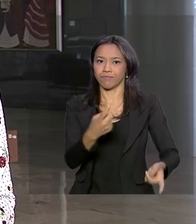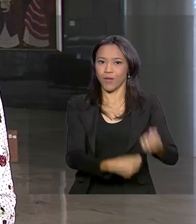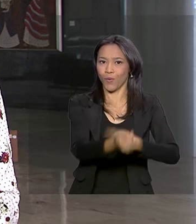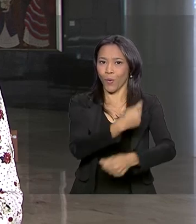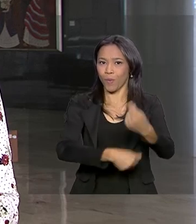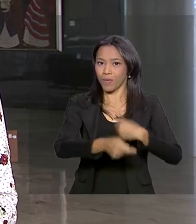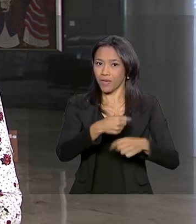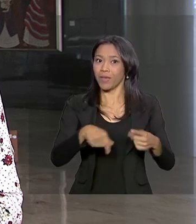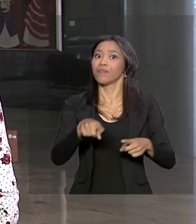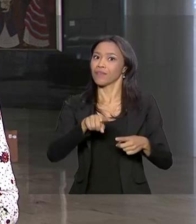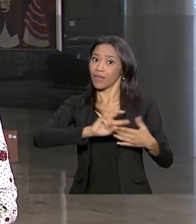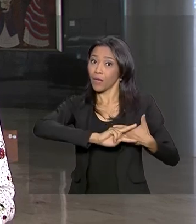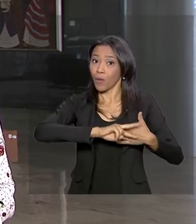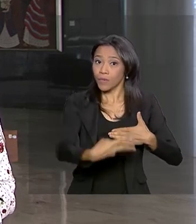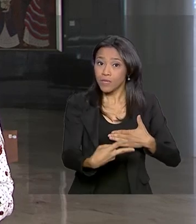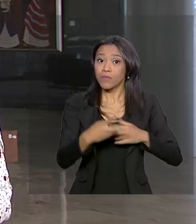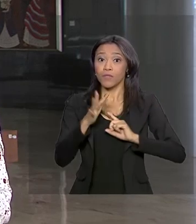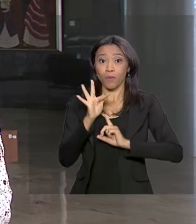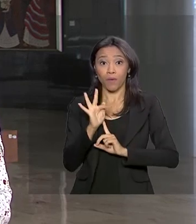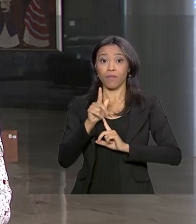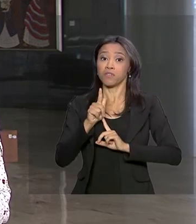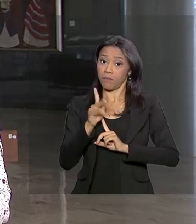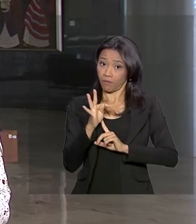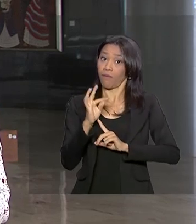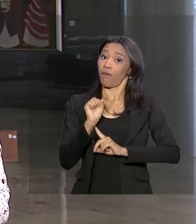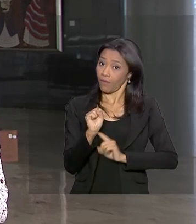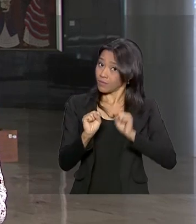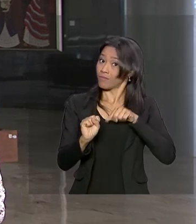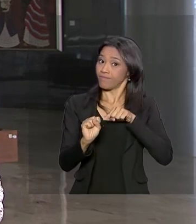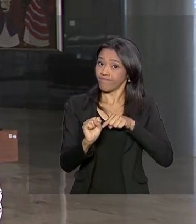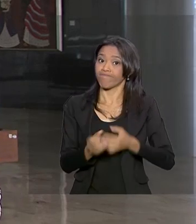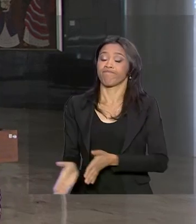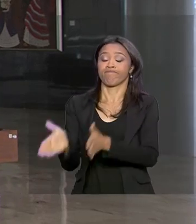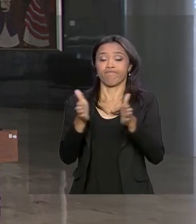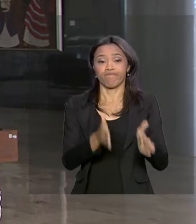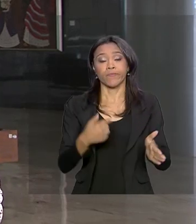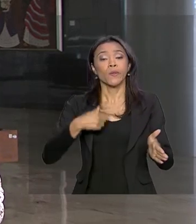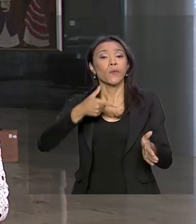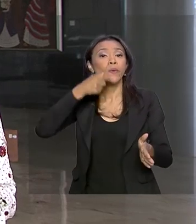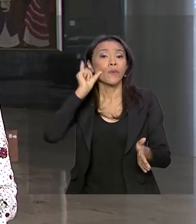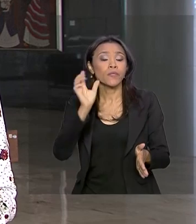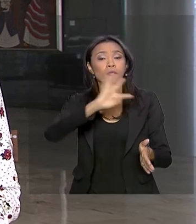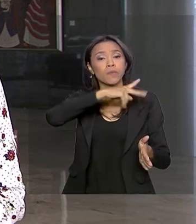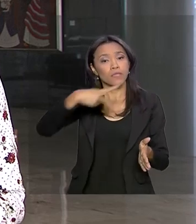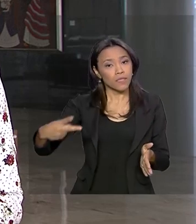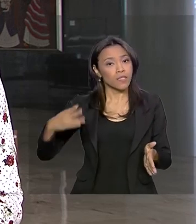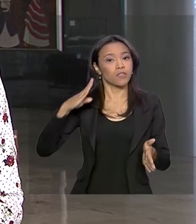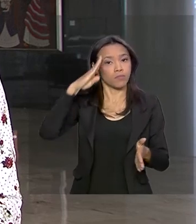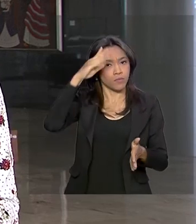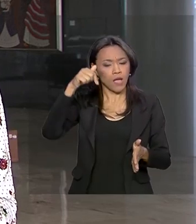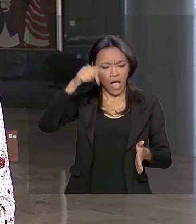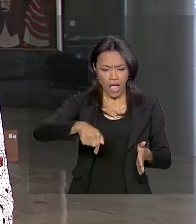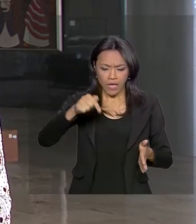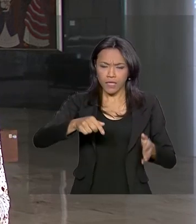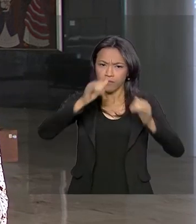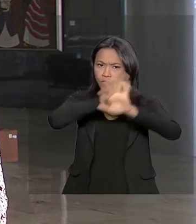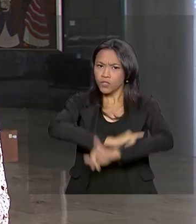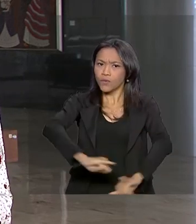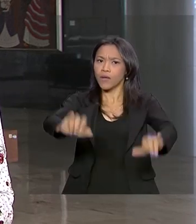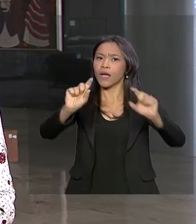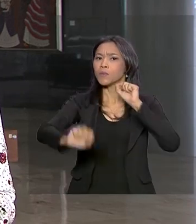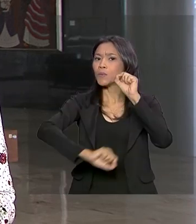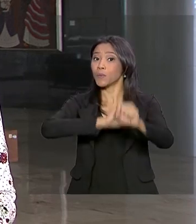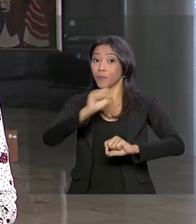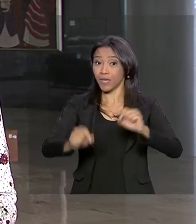liberação do FGTS. E agora, um outro assunto. Ontem, o presidente Jair Bolsonaro lançou aqui no Palácio do Planalto o